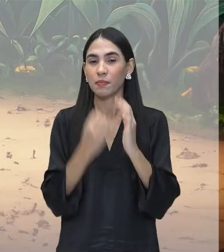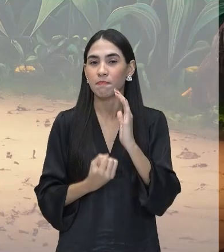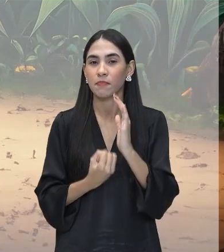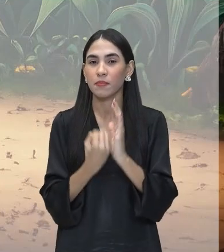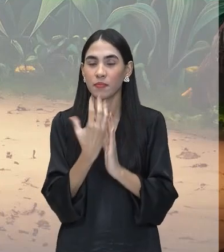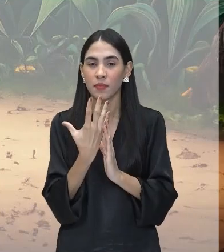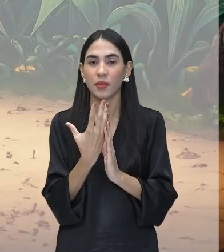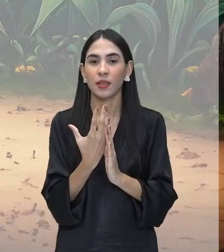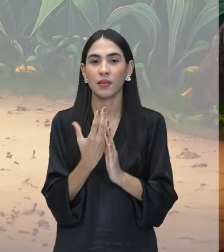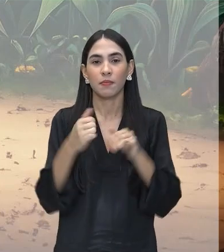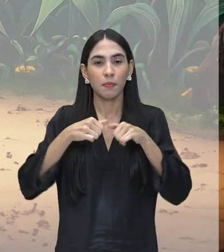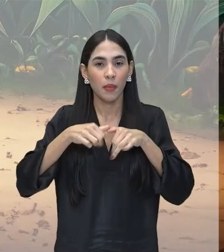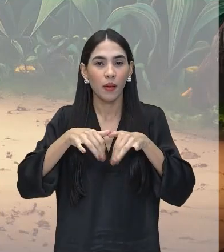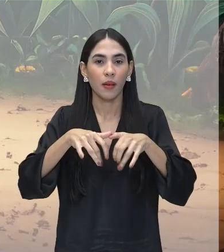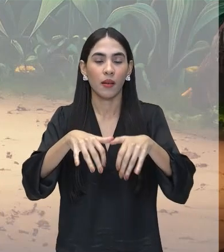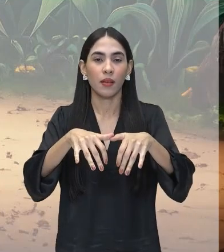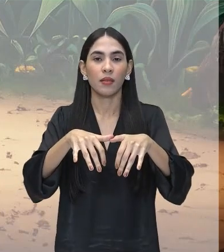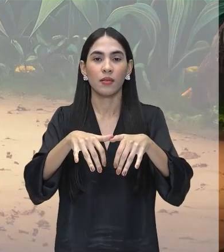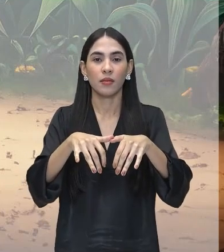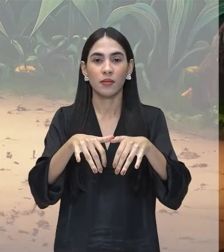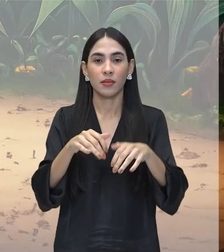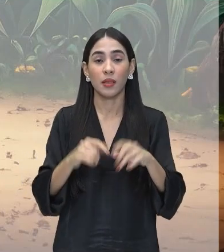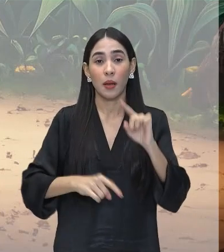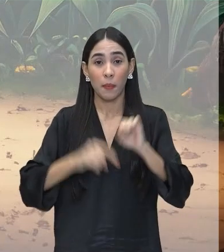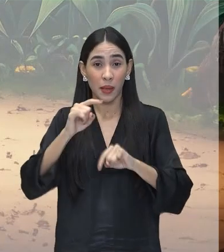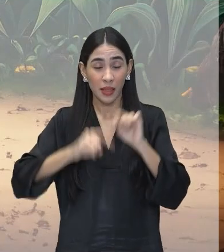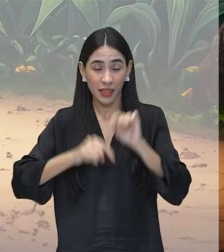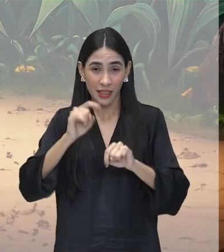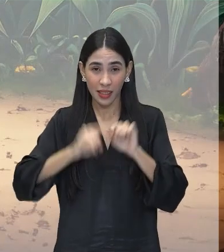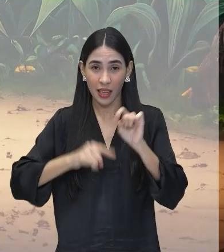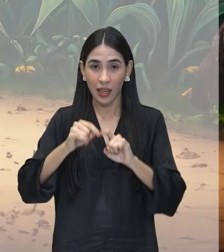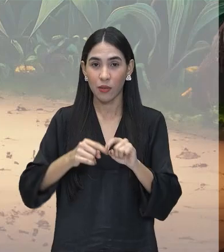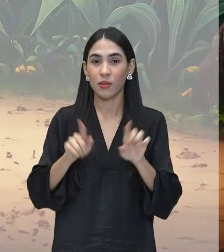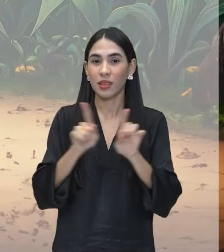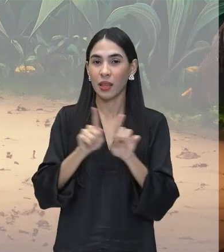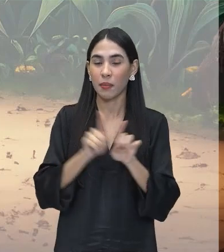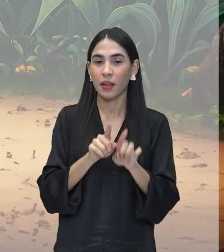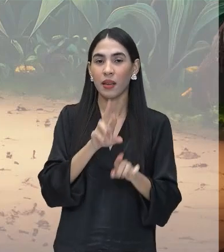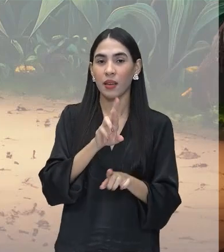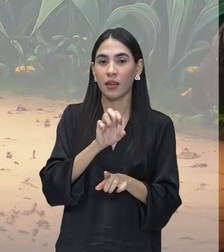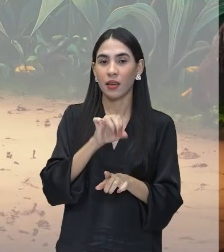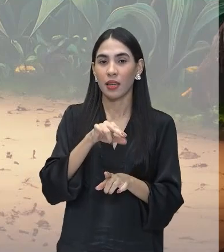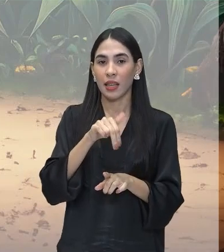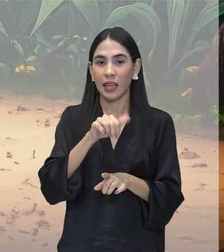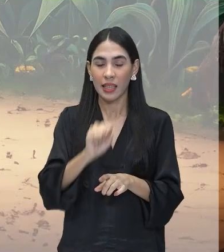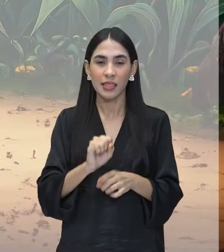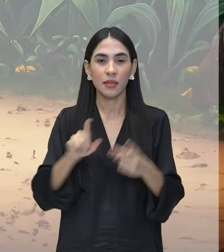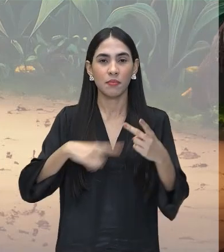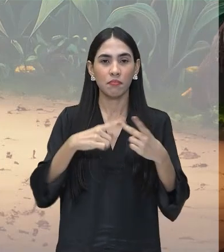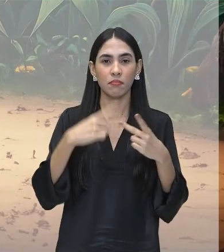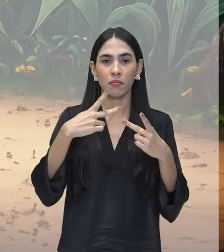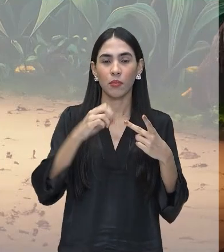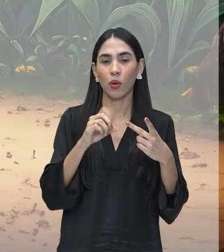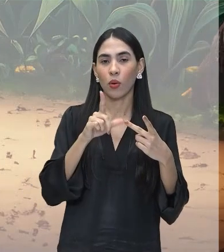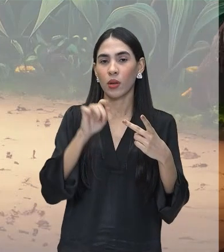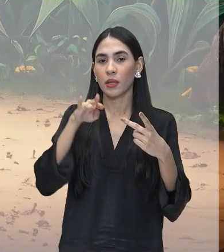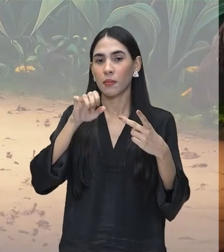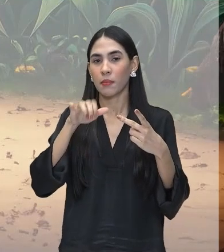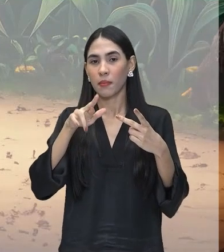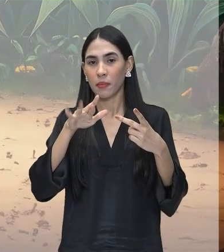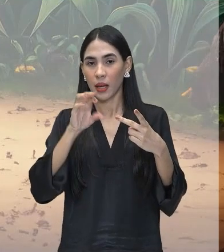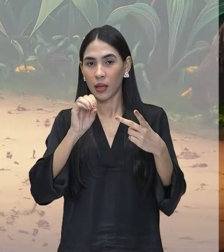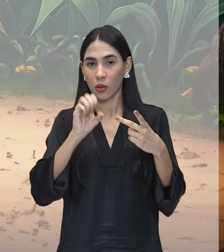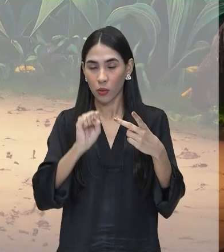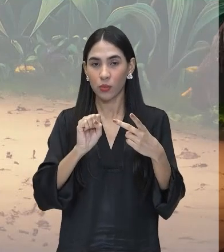além dos fertilizantes, ali do produtos de gases, resinas, polímeros, existem polímeros a